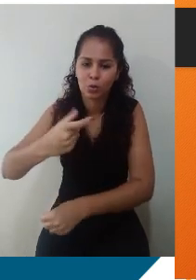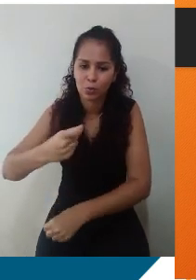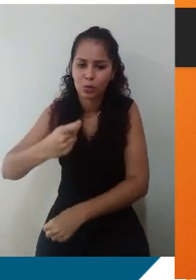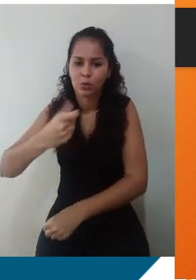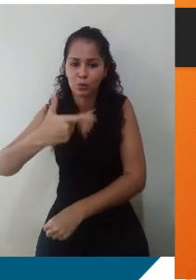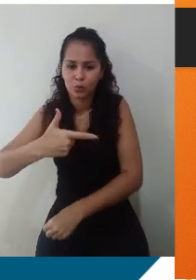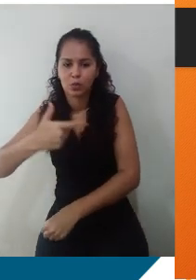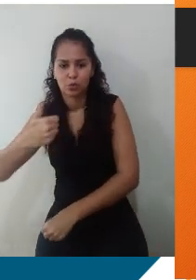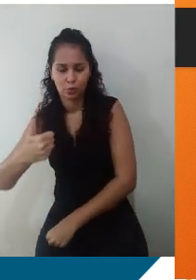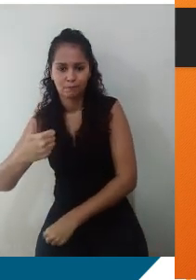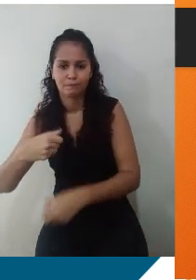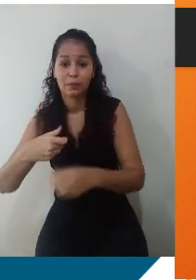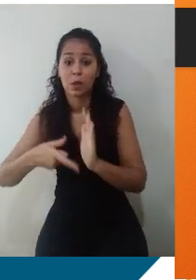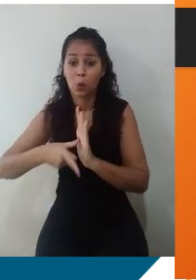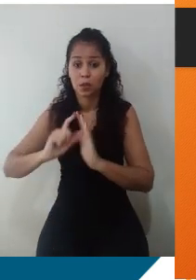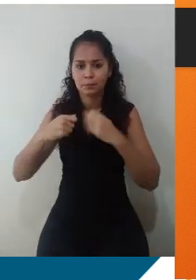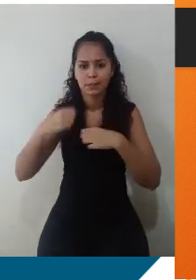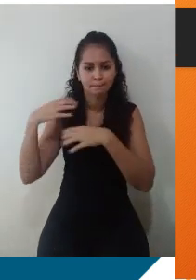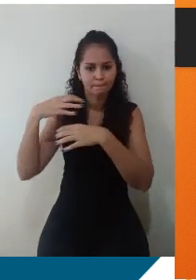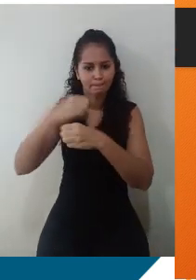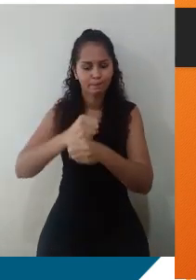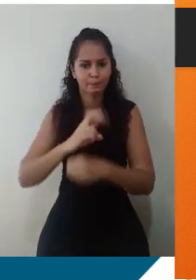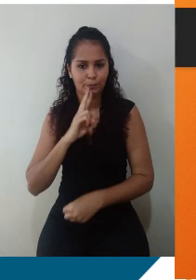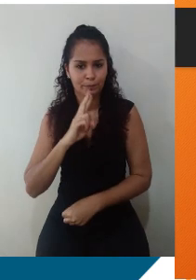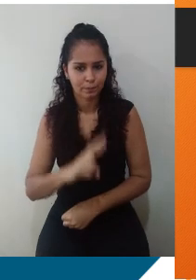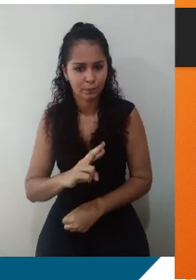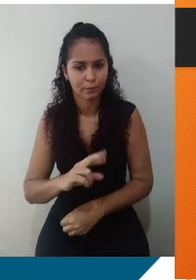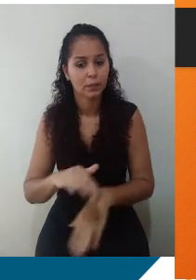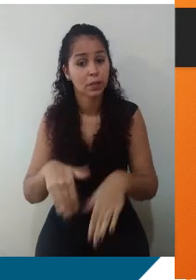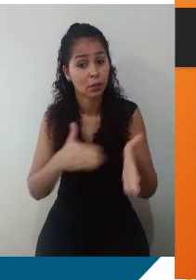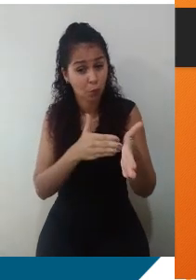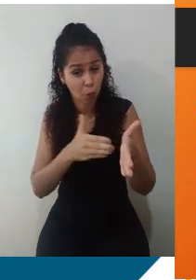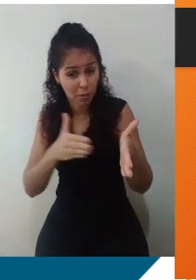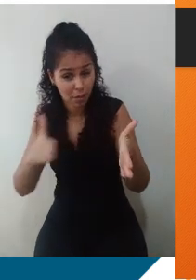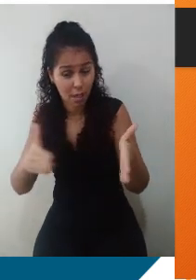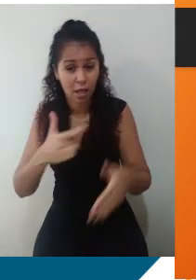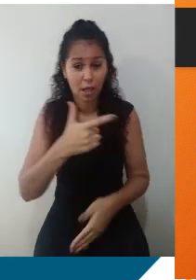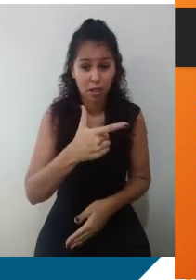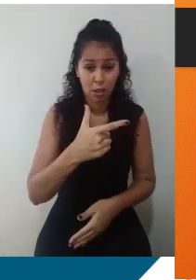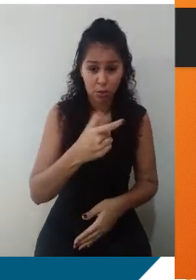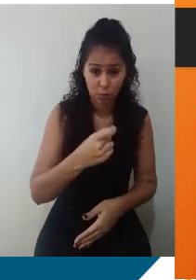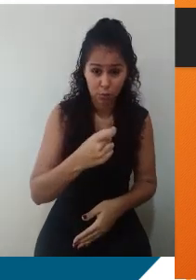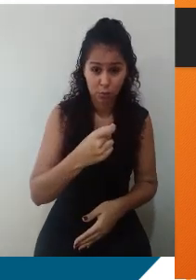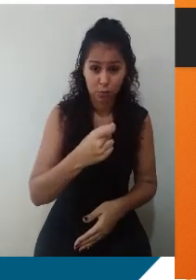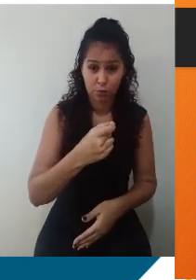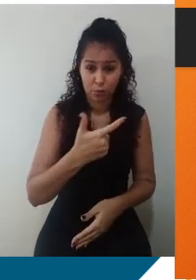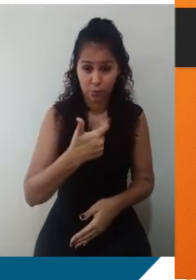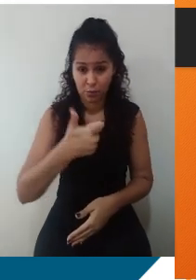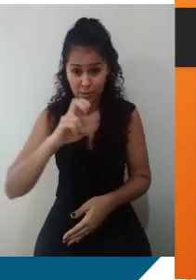2021. Então, antes eu vou precisar calcular esse resultado. Para isso, eu vou partir do 2015, cujo valor